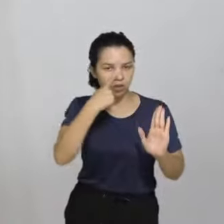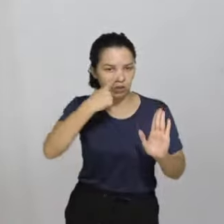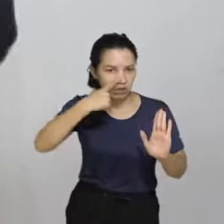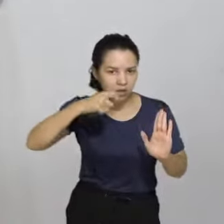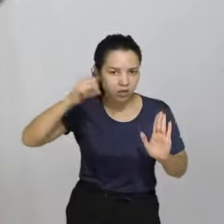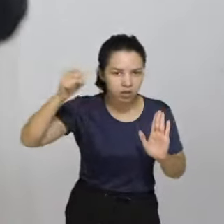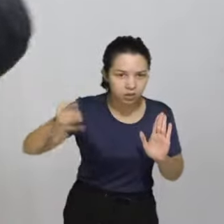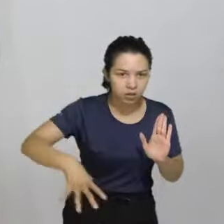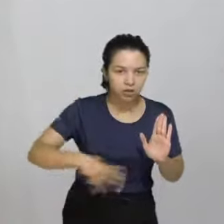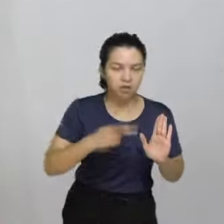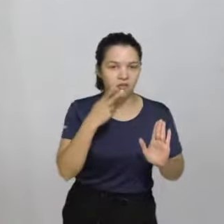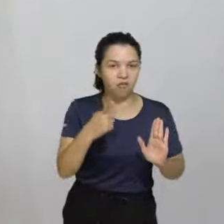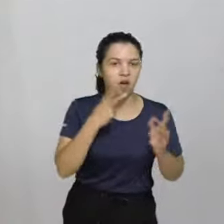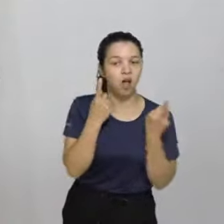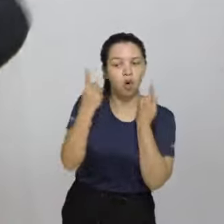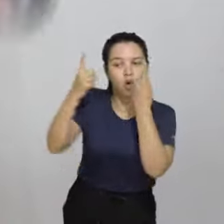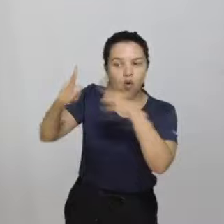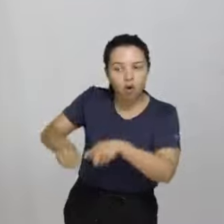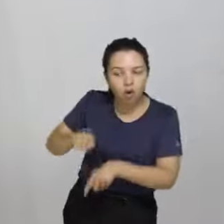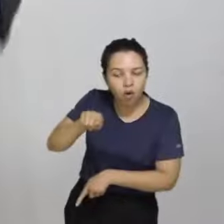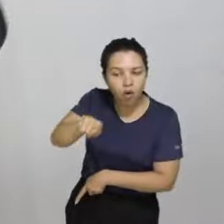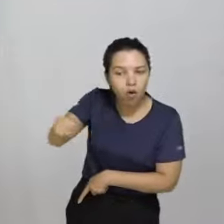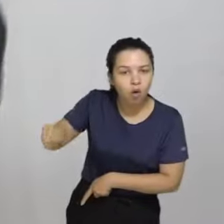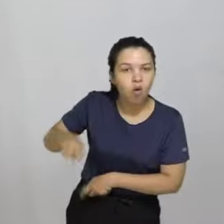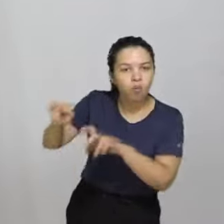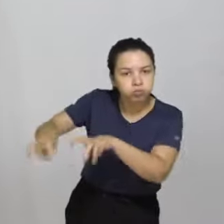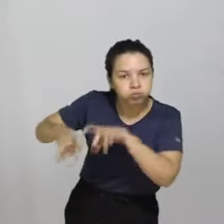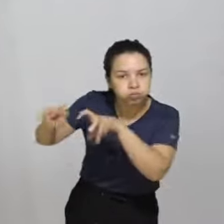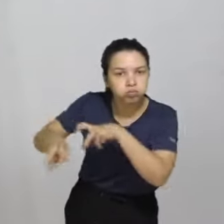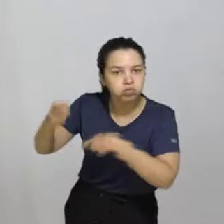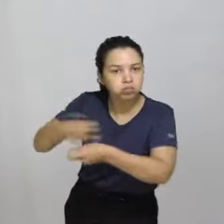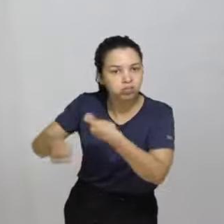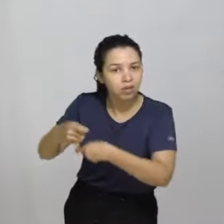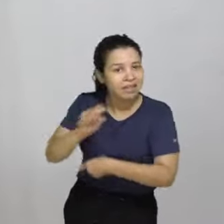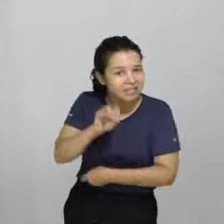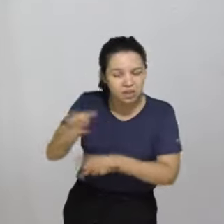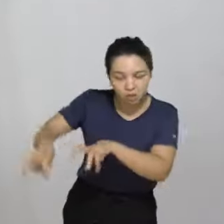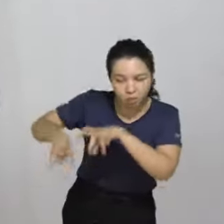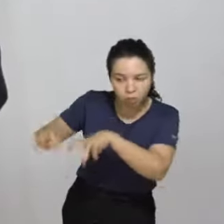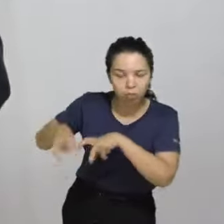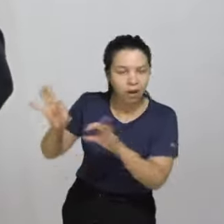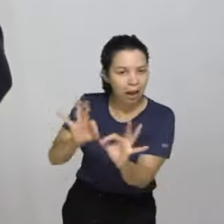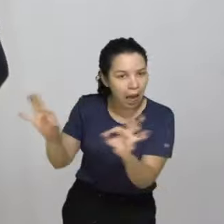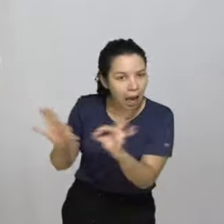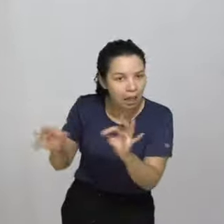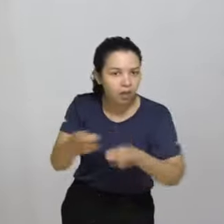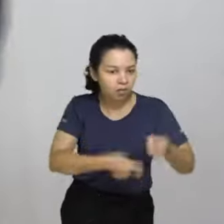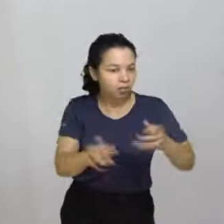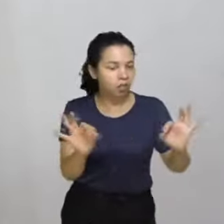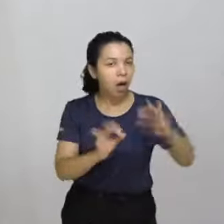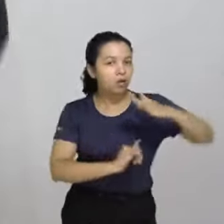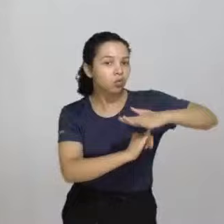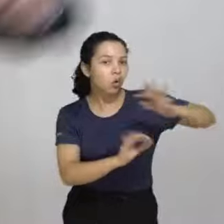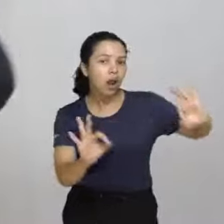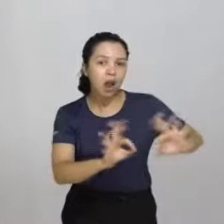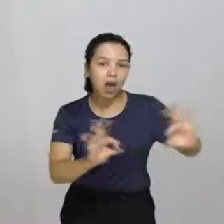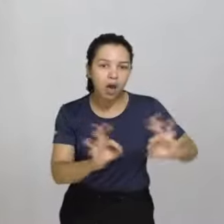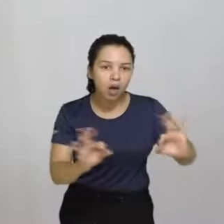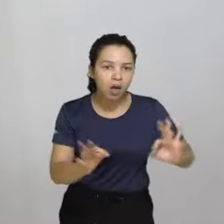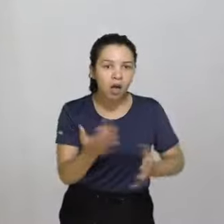material, questionando o agronegócio. Sem o agronegócio não tem comércio, sem o agronegócio não tem indústria, sem o agronegócio